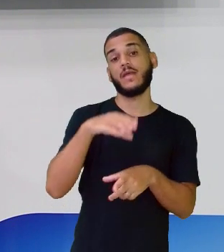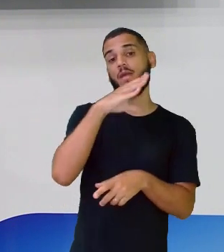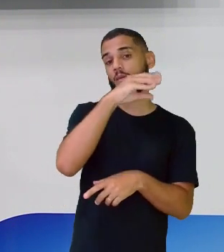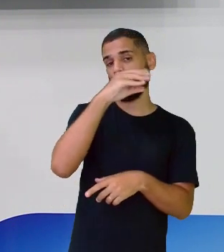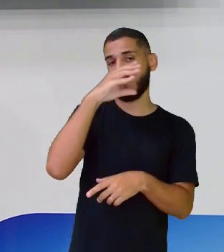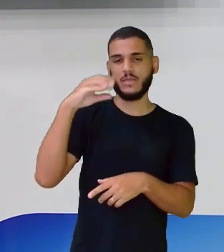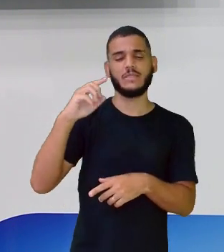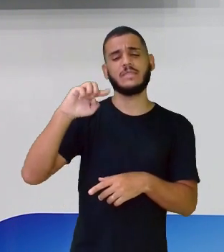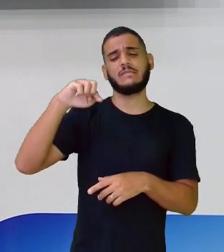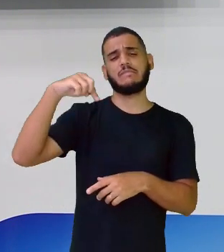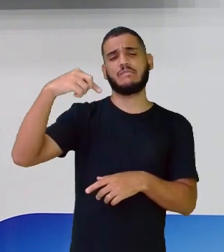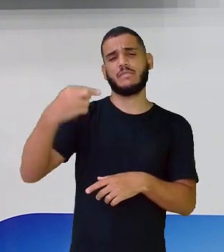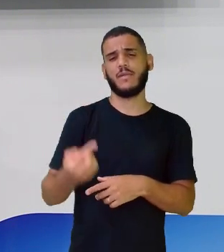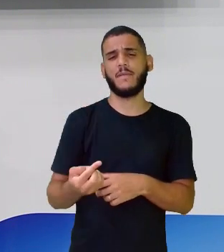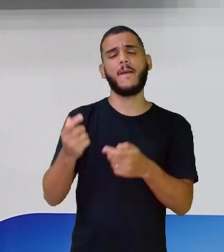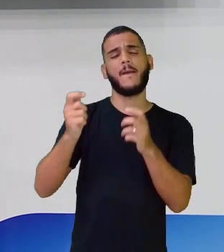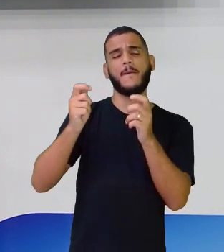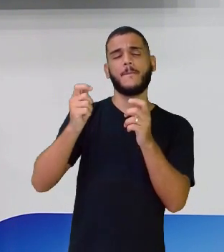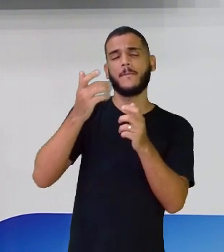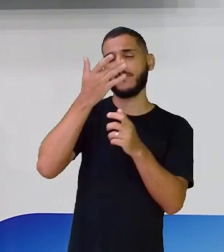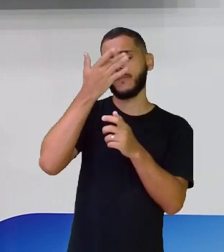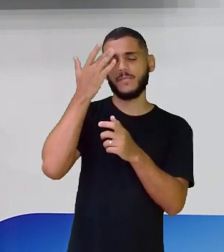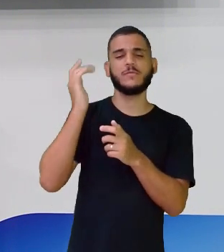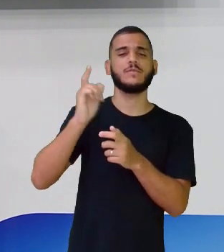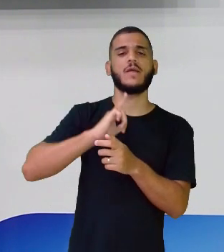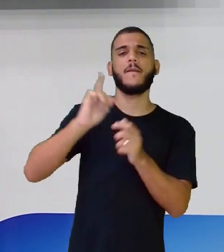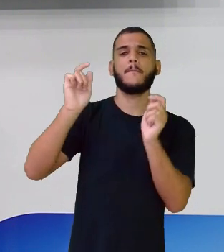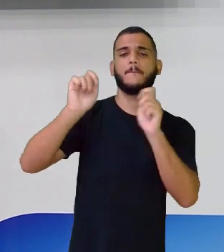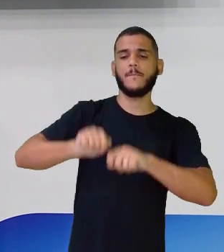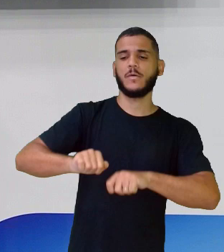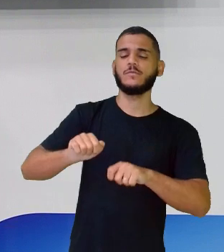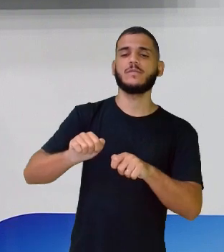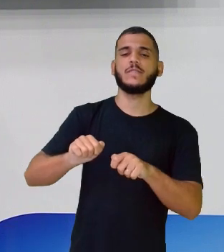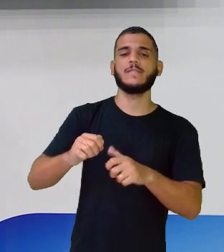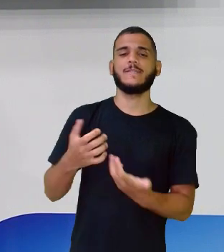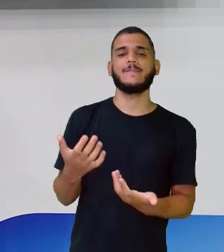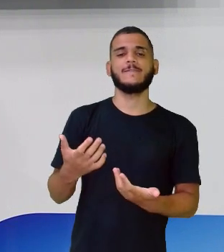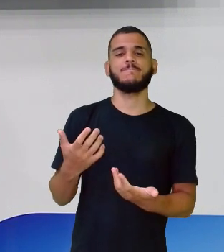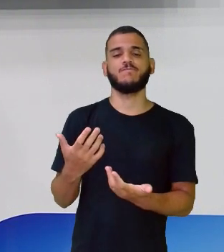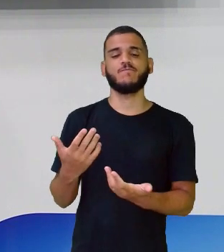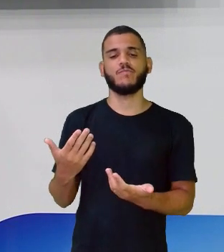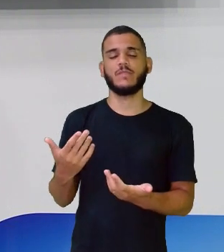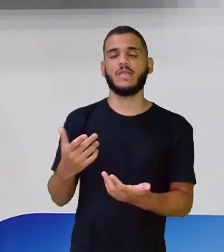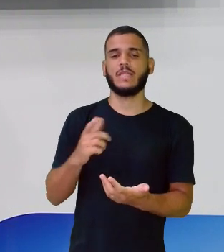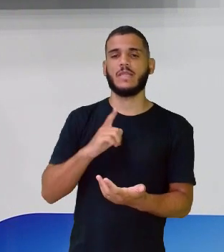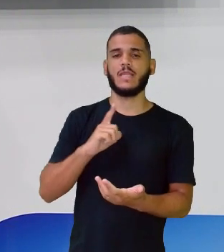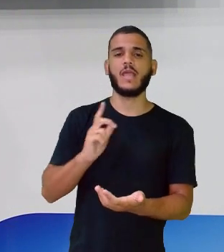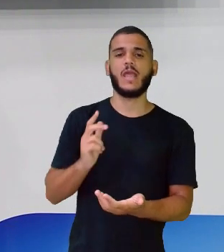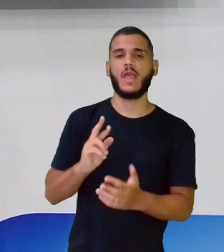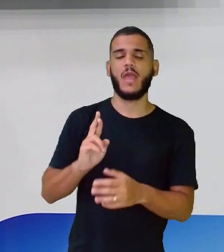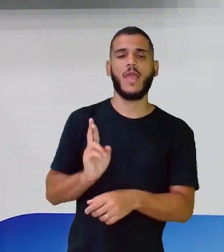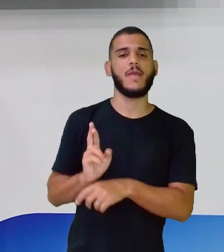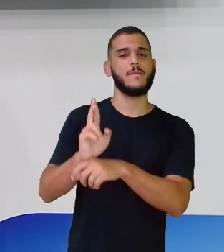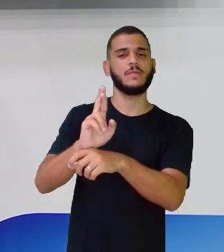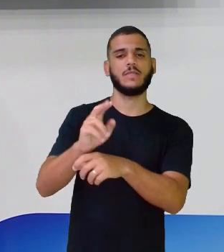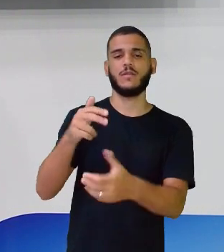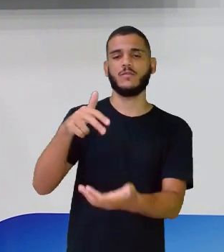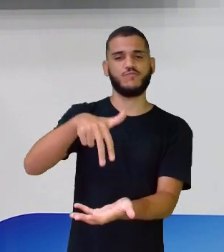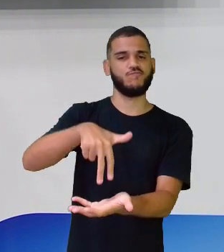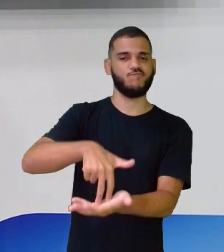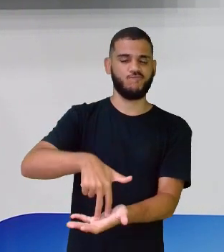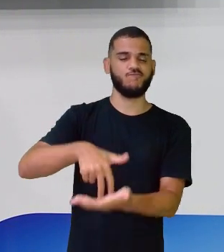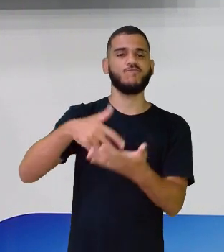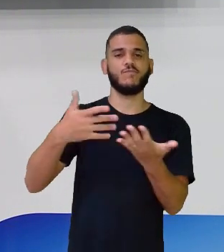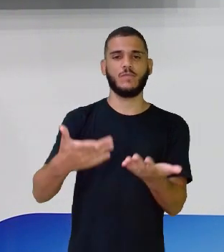que posteriormente se chegou até onde está no momento e tem suas realizações, as